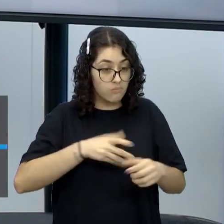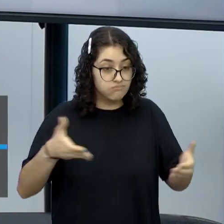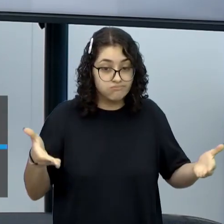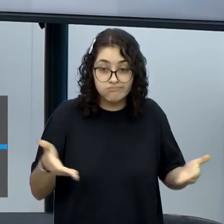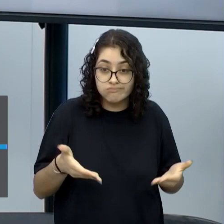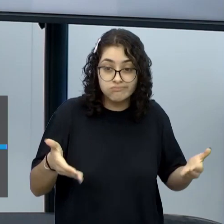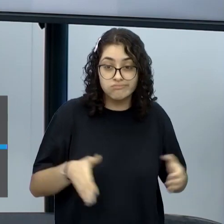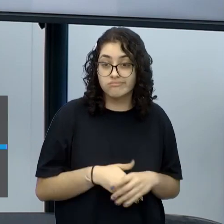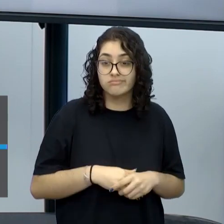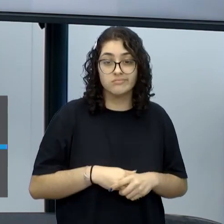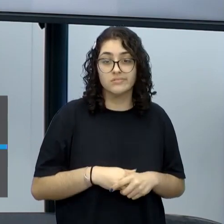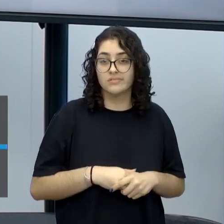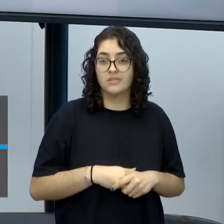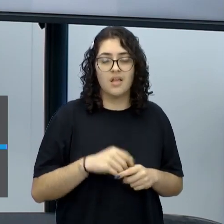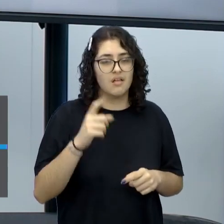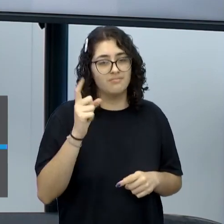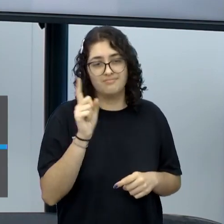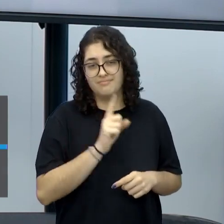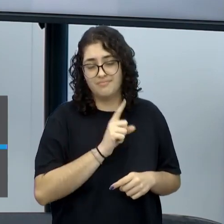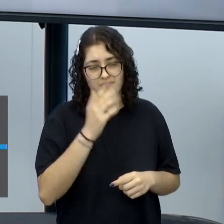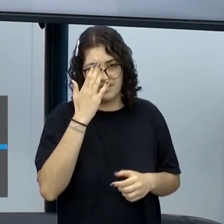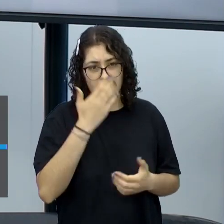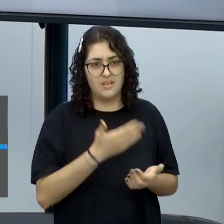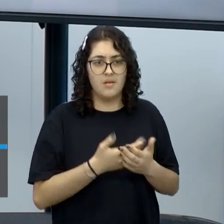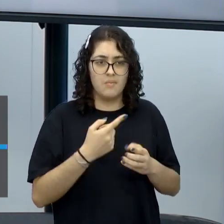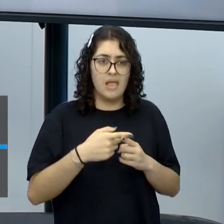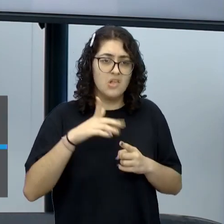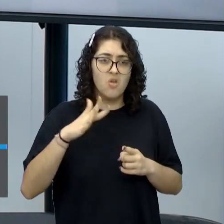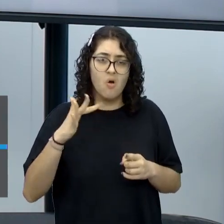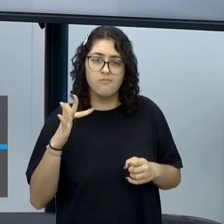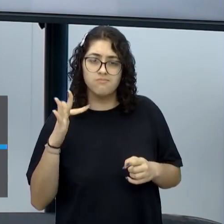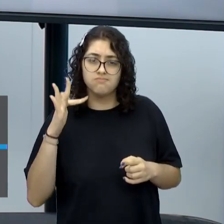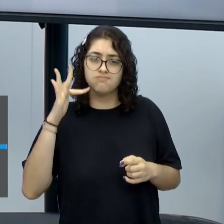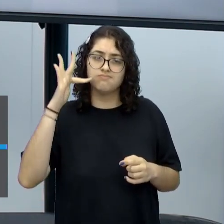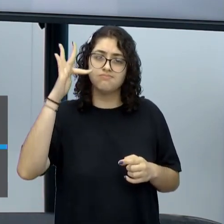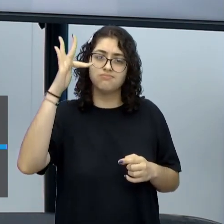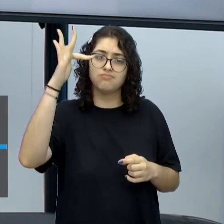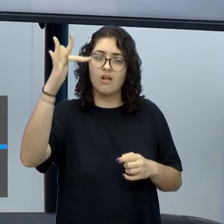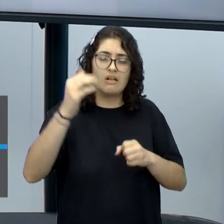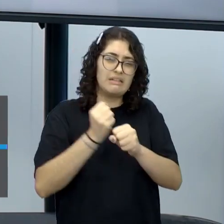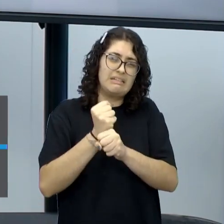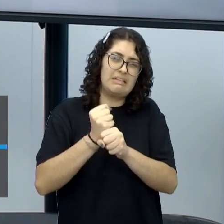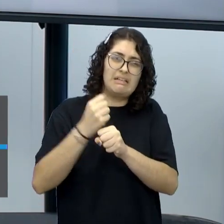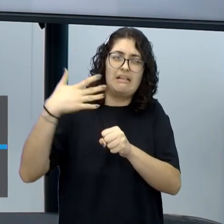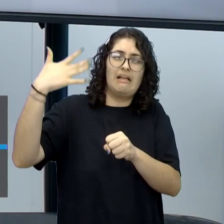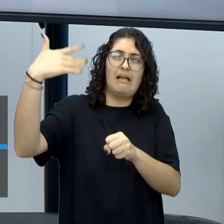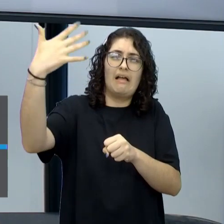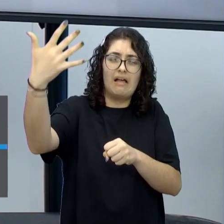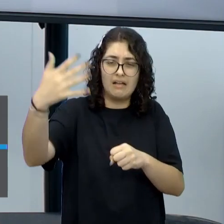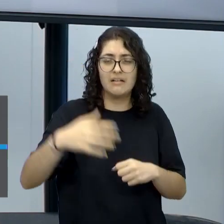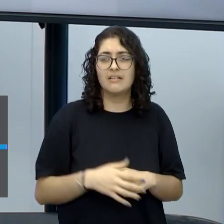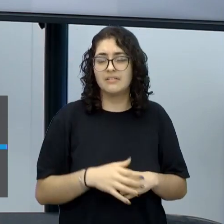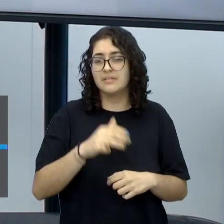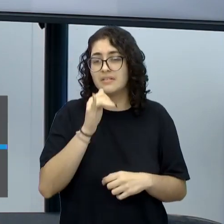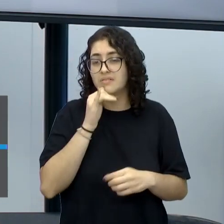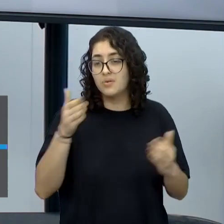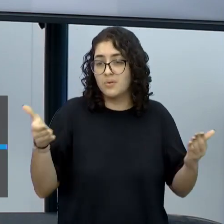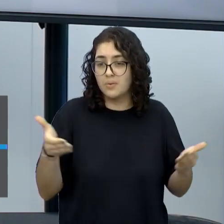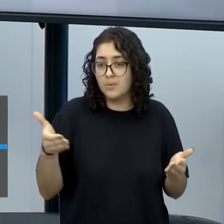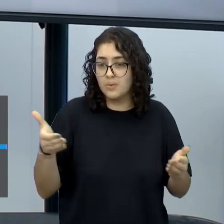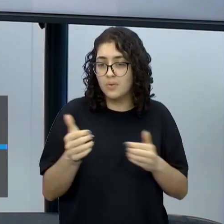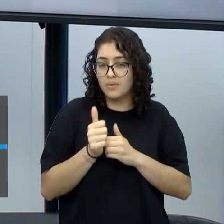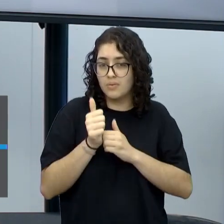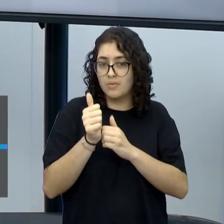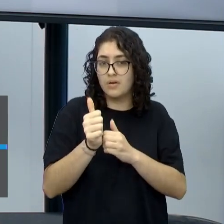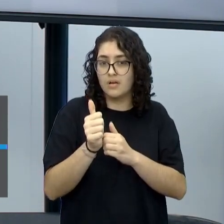a maior mentira que a gente se conta. Por causa que a gente vai ver o resultado desses processos em muito tempo. Né? Se a gente já está vendo hoje processos que